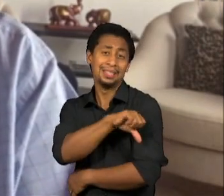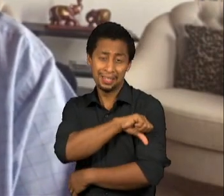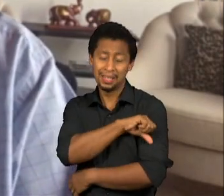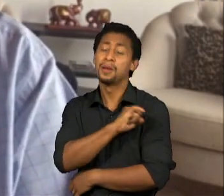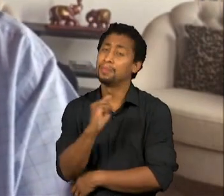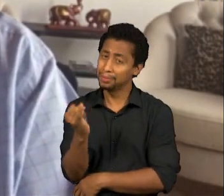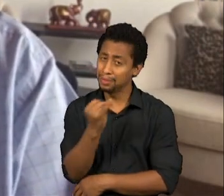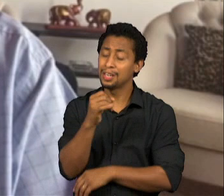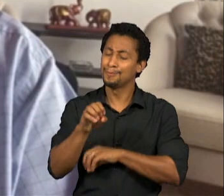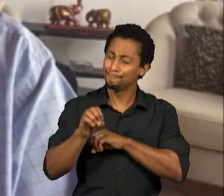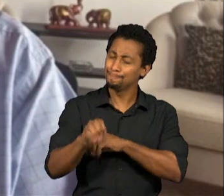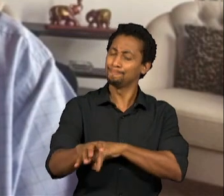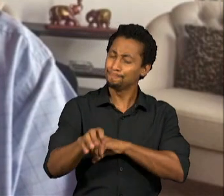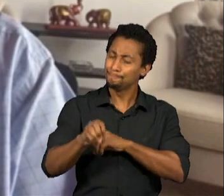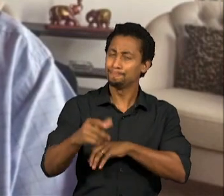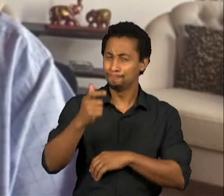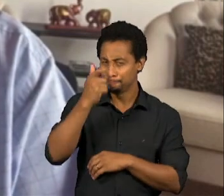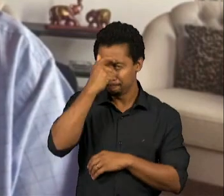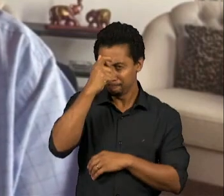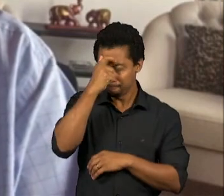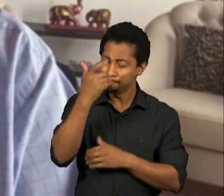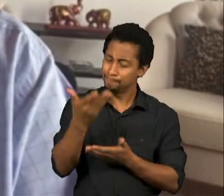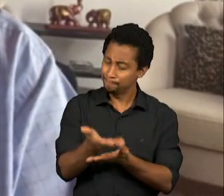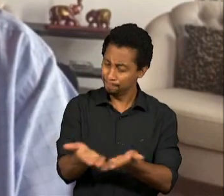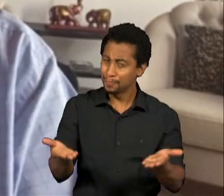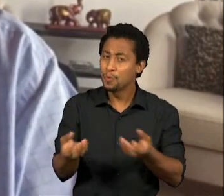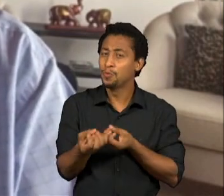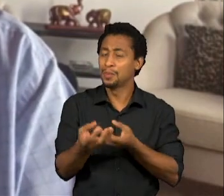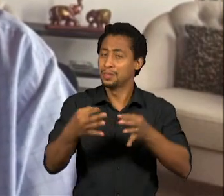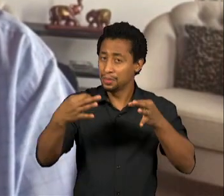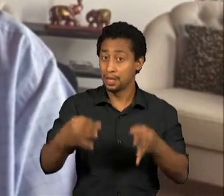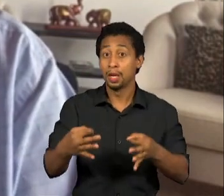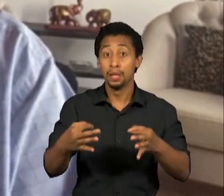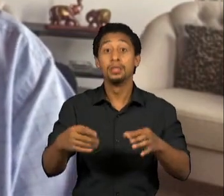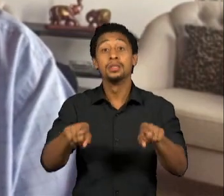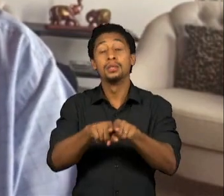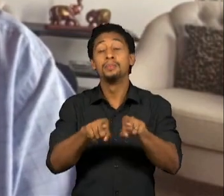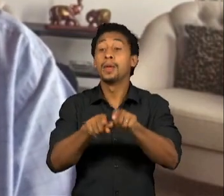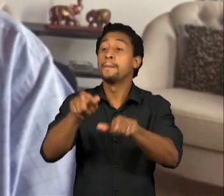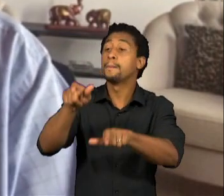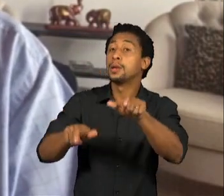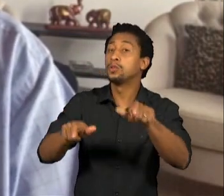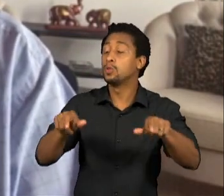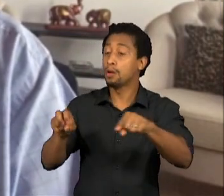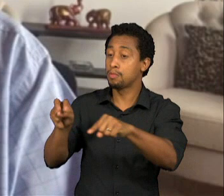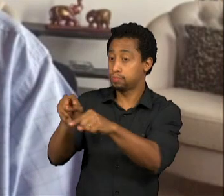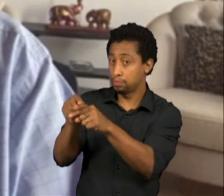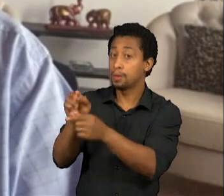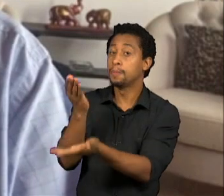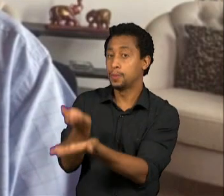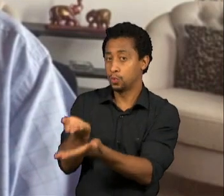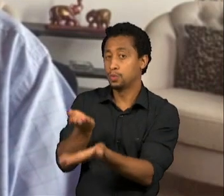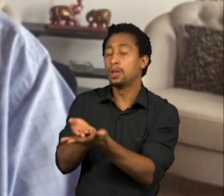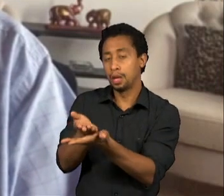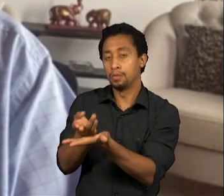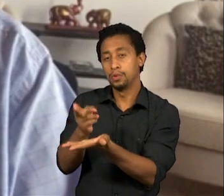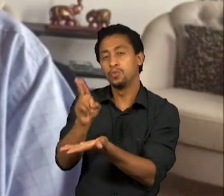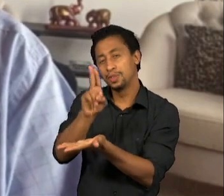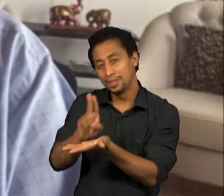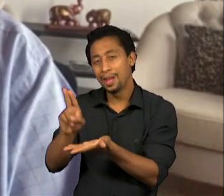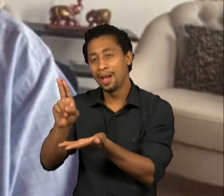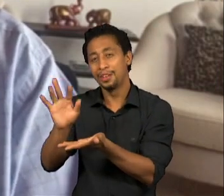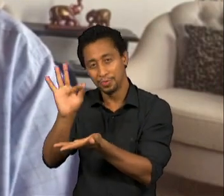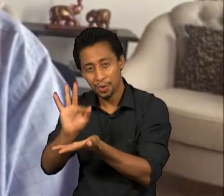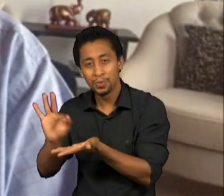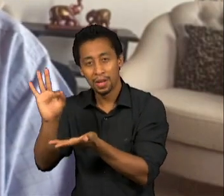na cabeça de quem está estudando jornalismo, e hoje tem bastante gente estudando jornalismo, apesar de todas as agruras e todos os obstáculos que estão